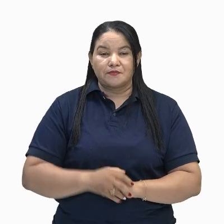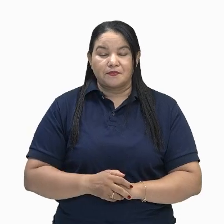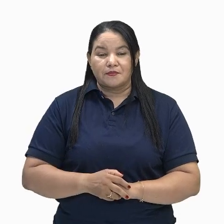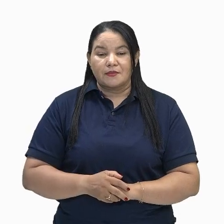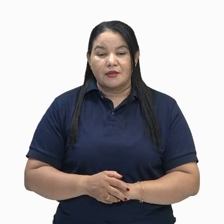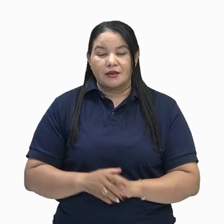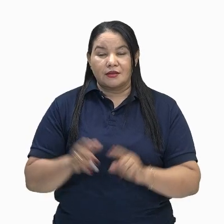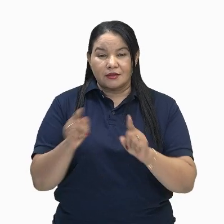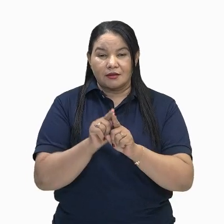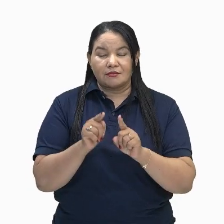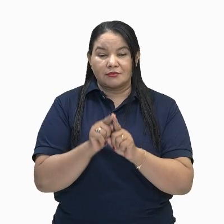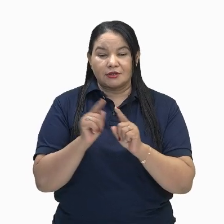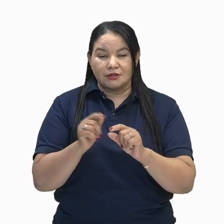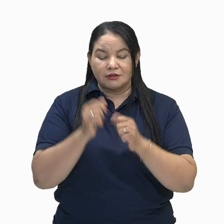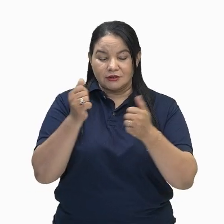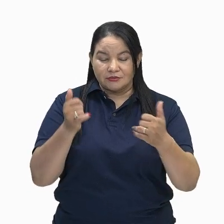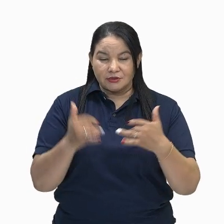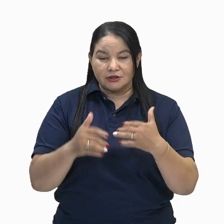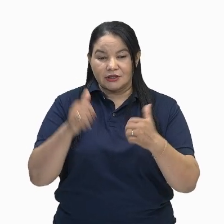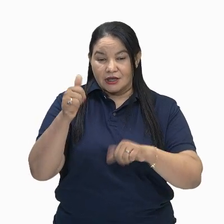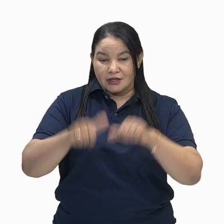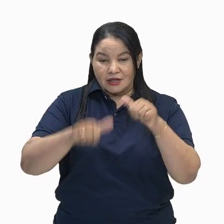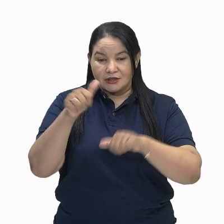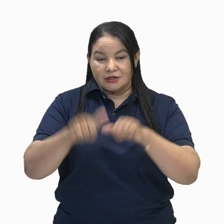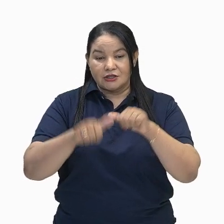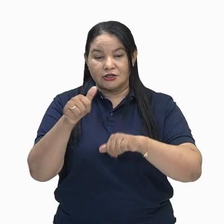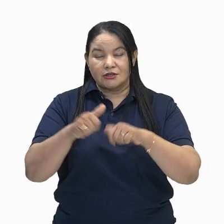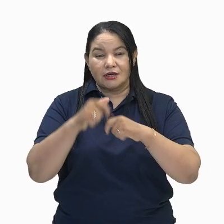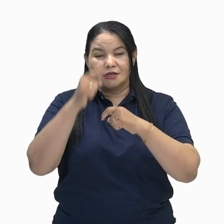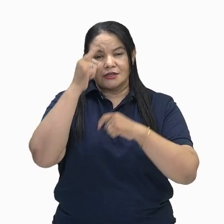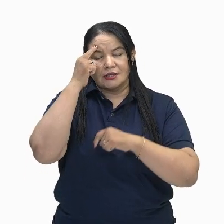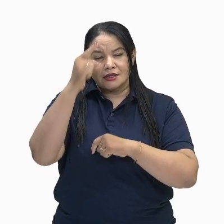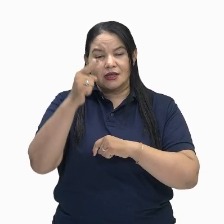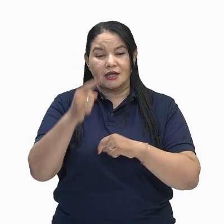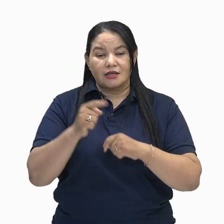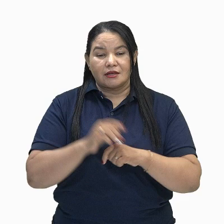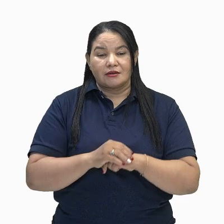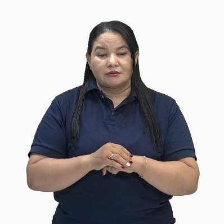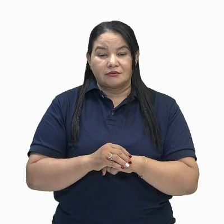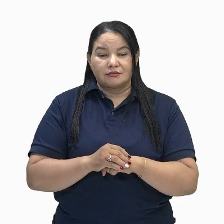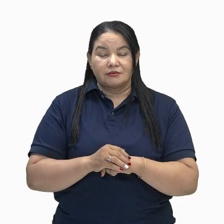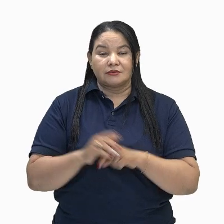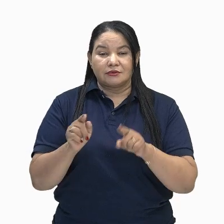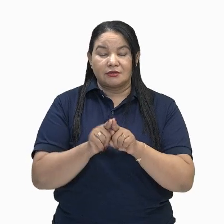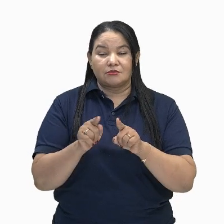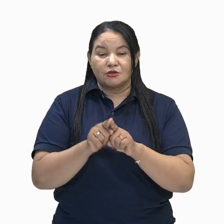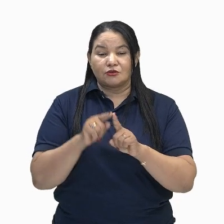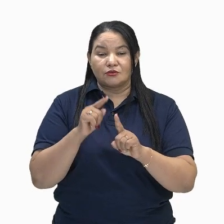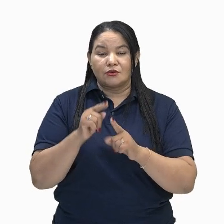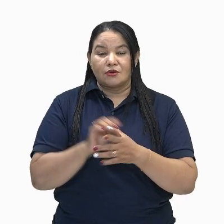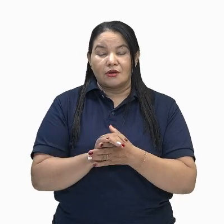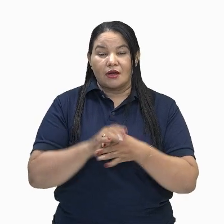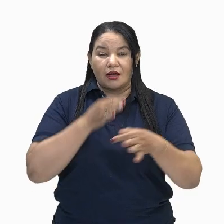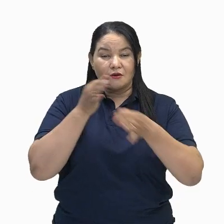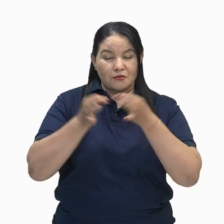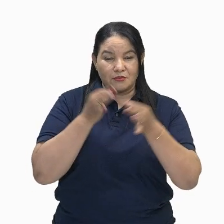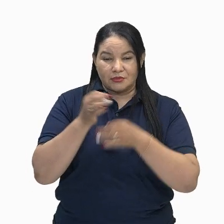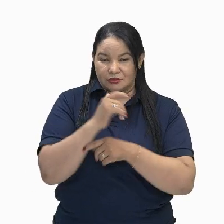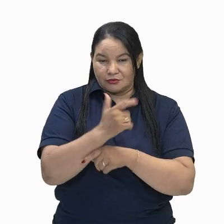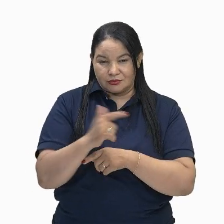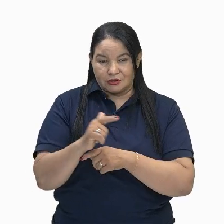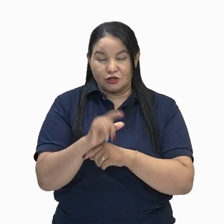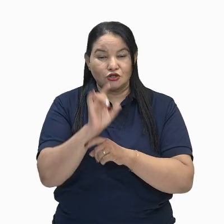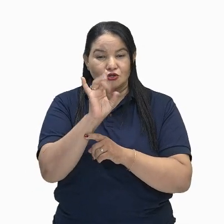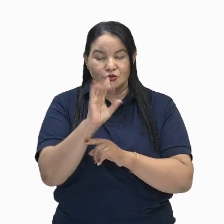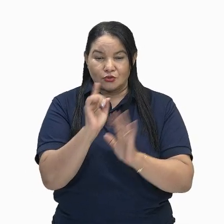Ele explica e analisa a ideia sem intenção de perguntar, aliás, de argumentar. Ele não argumenta, ele apenas expõe,